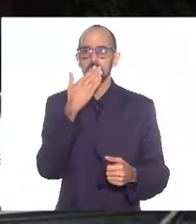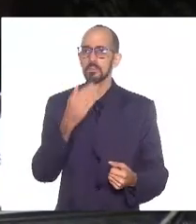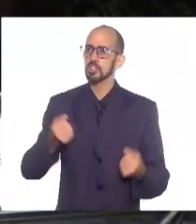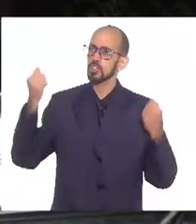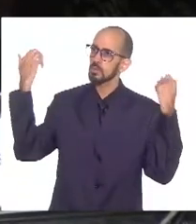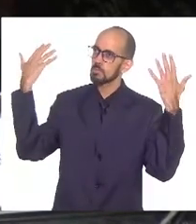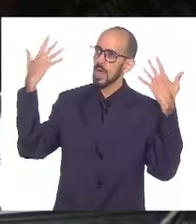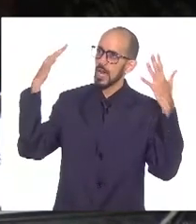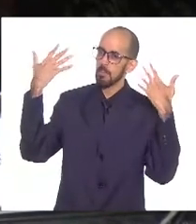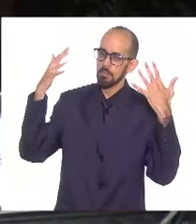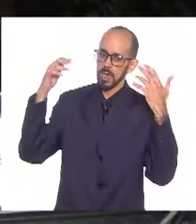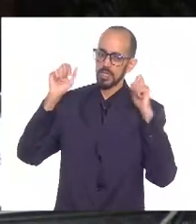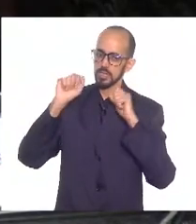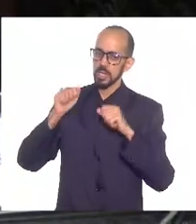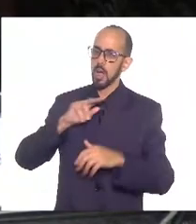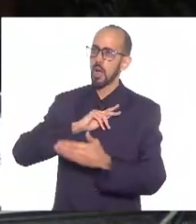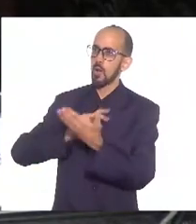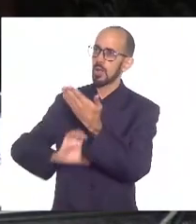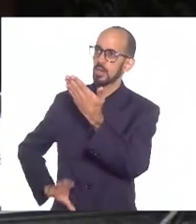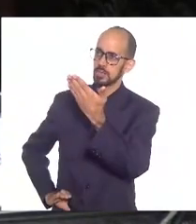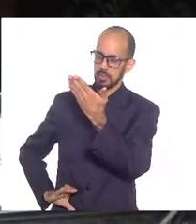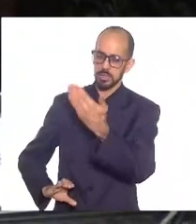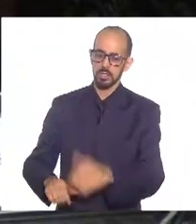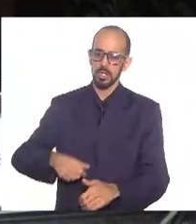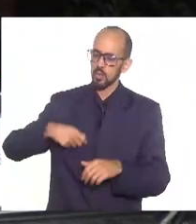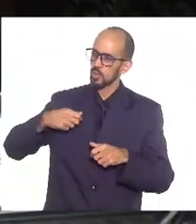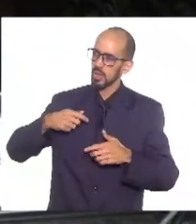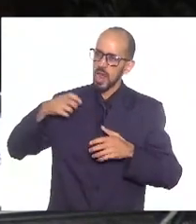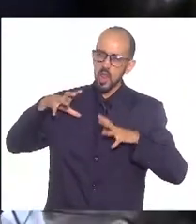você, que tem lutado muito.